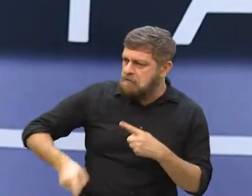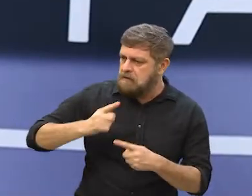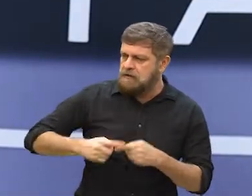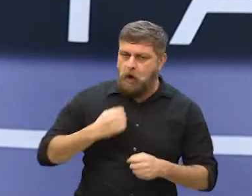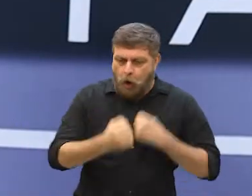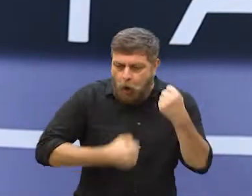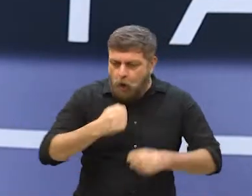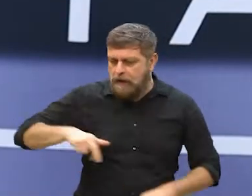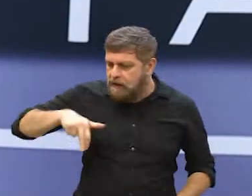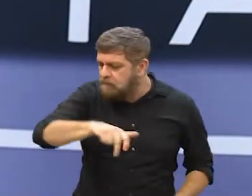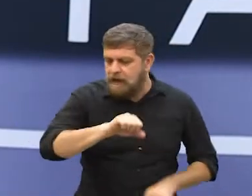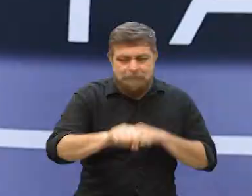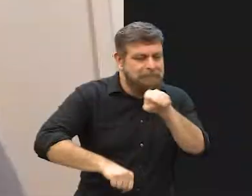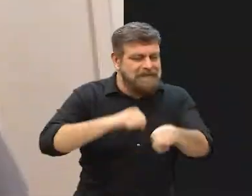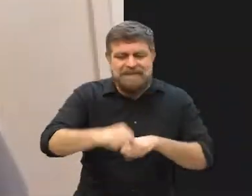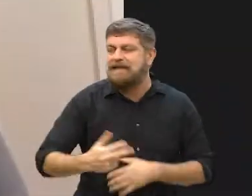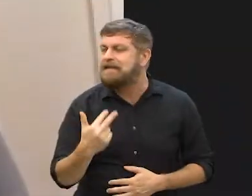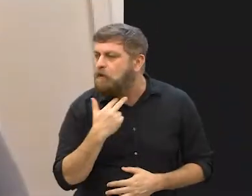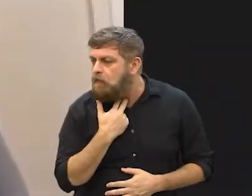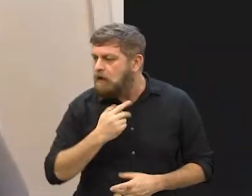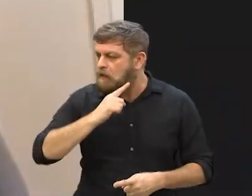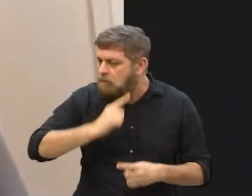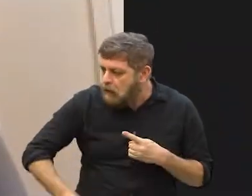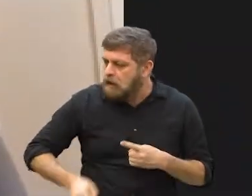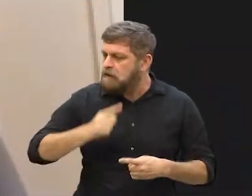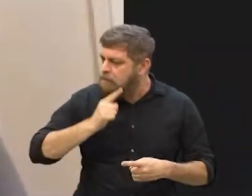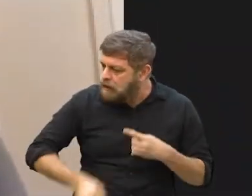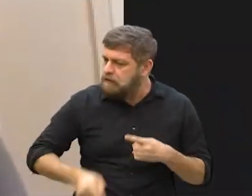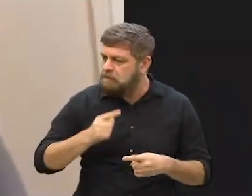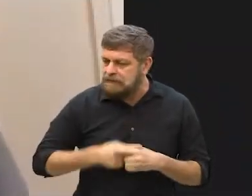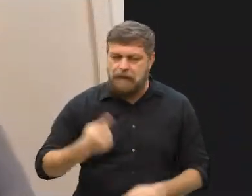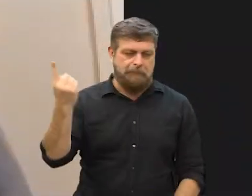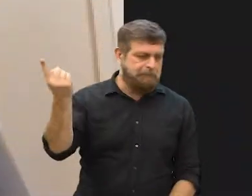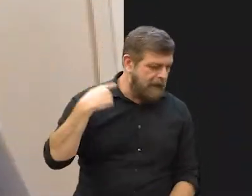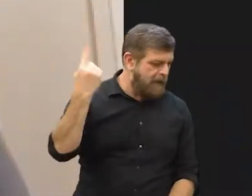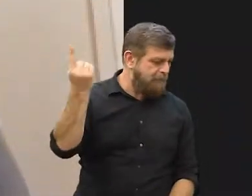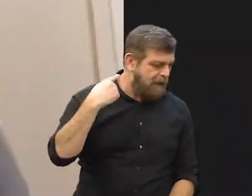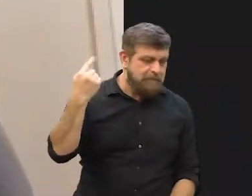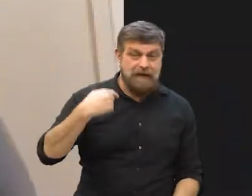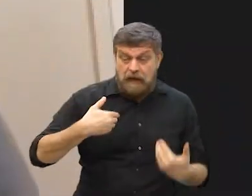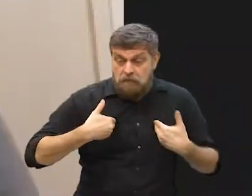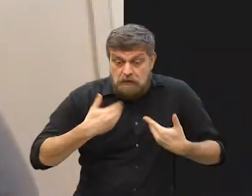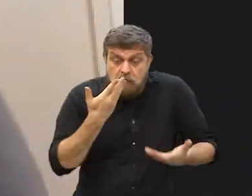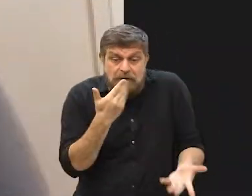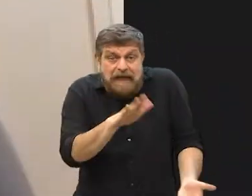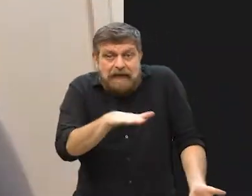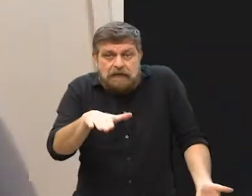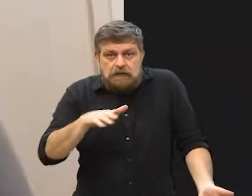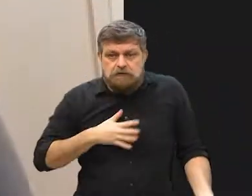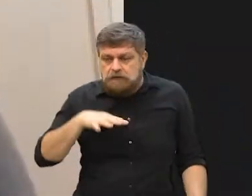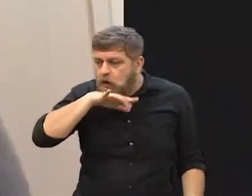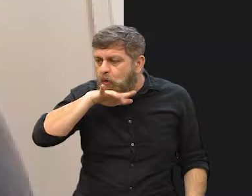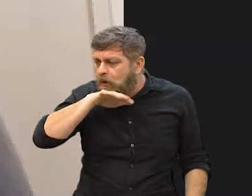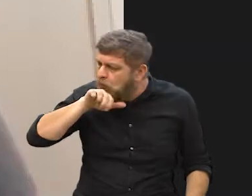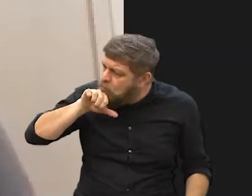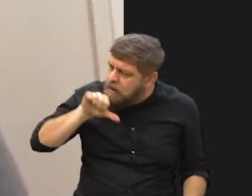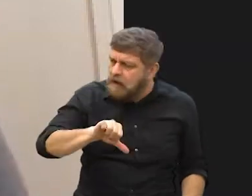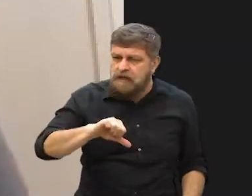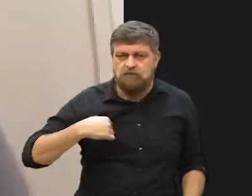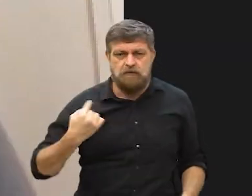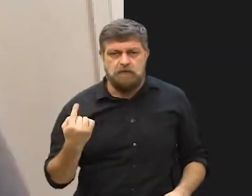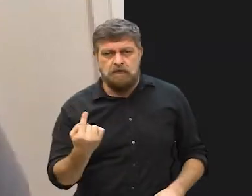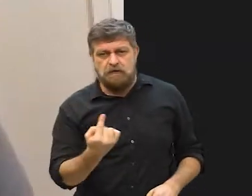não pode andar de bicicleta. Então, é uma sequência. Isso para uma criança é horrível, né?